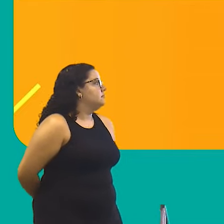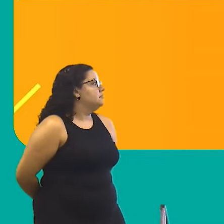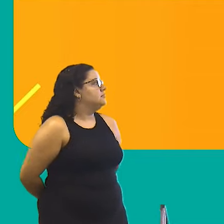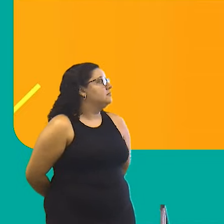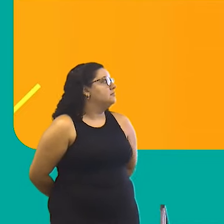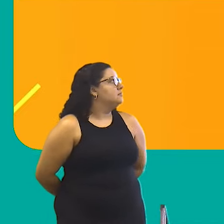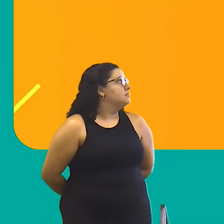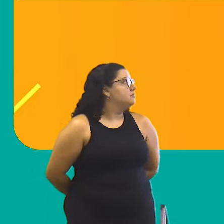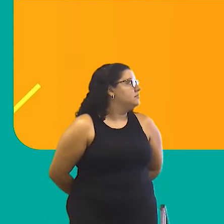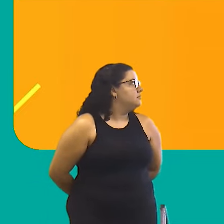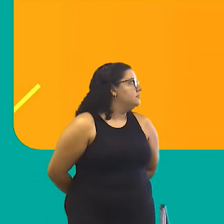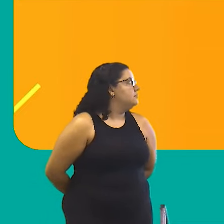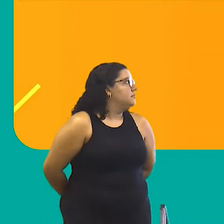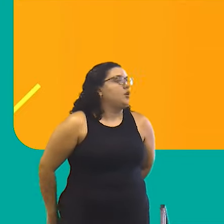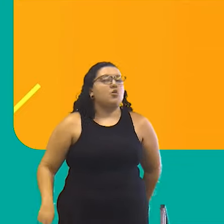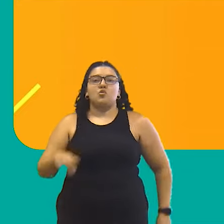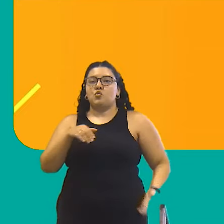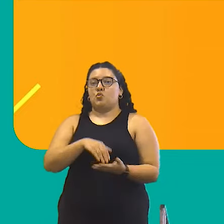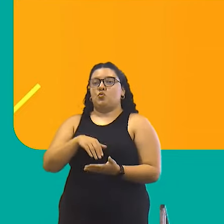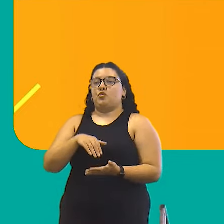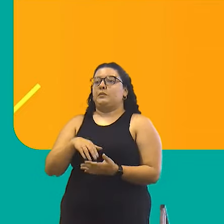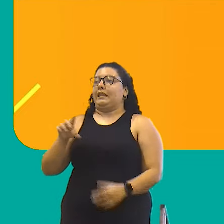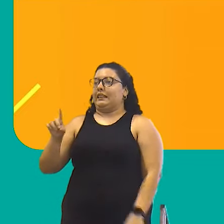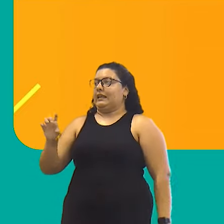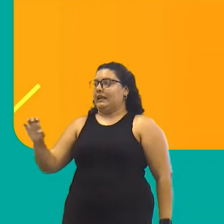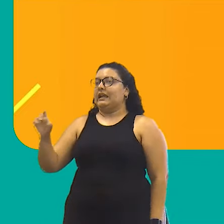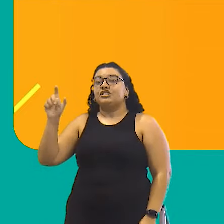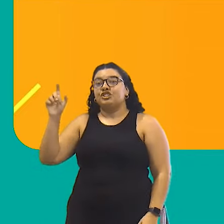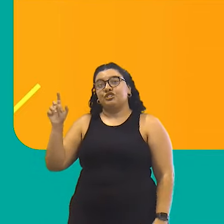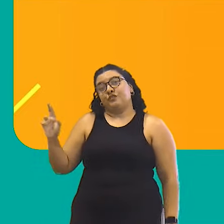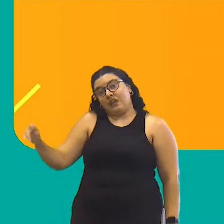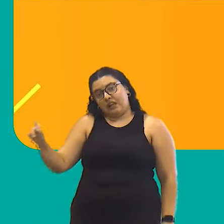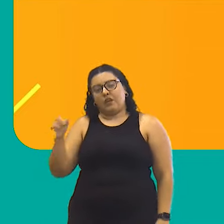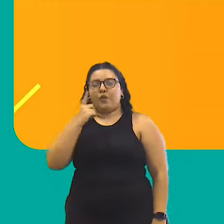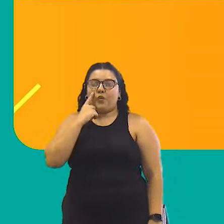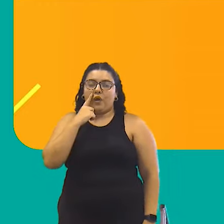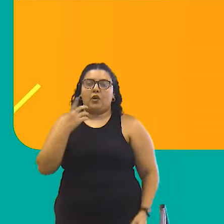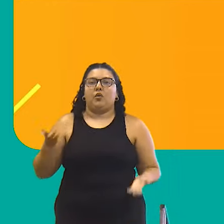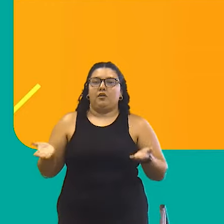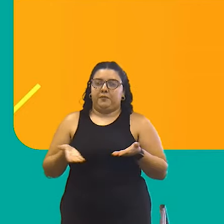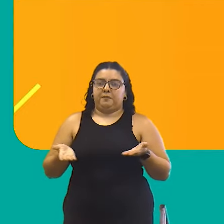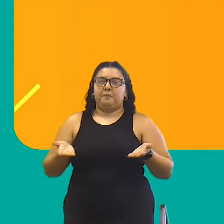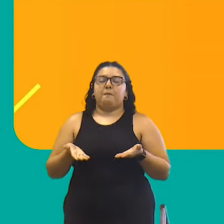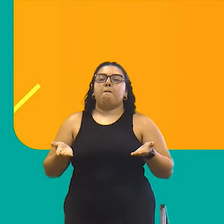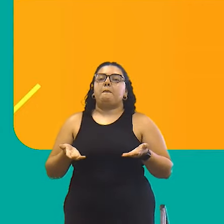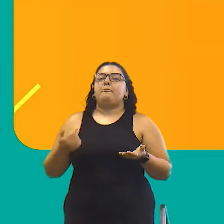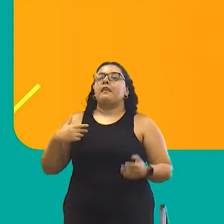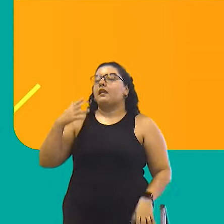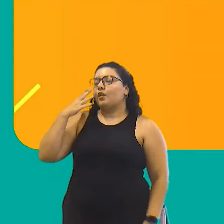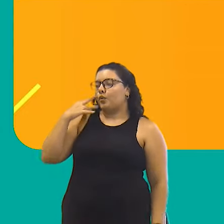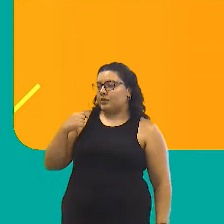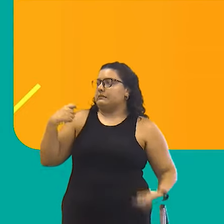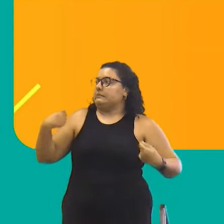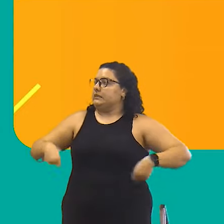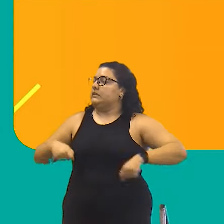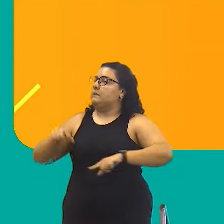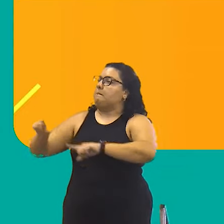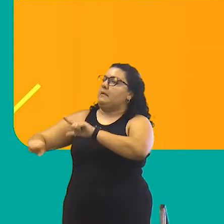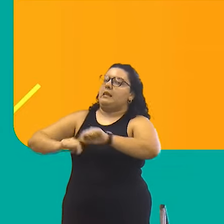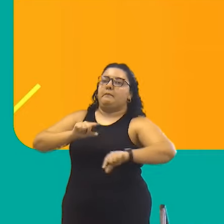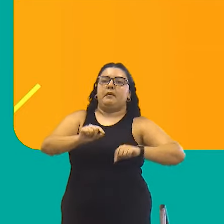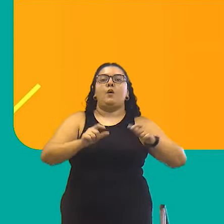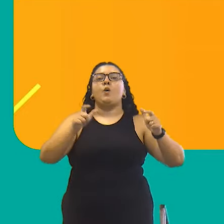Nesses últimos 2 aí estão diferentes, não estão? Então o que eu vou fazer agora? Agora que eu sei que eu tenho que escolher o que acontece